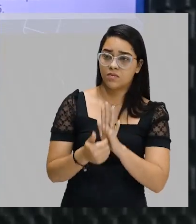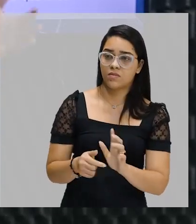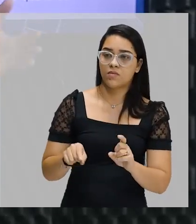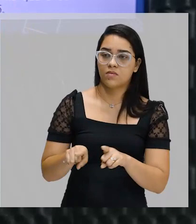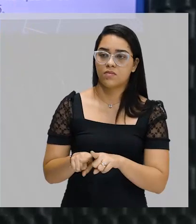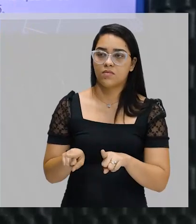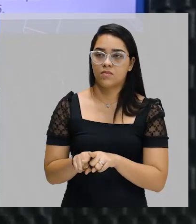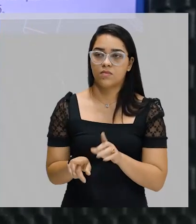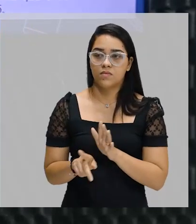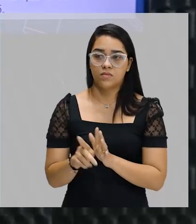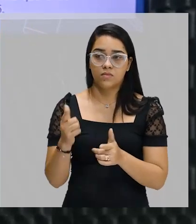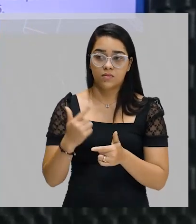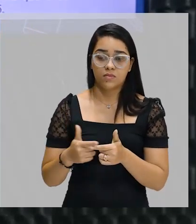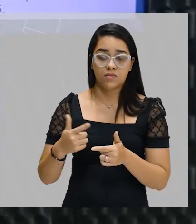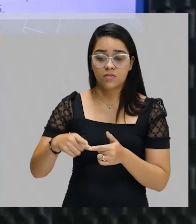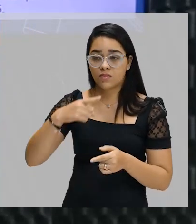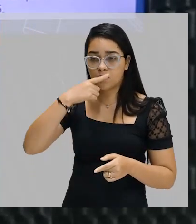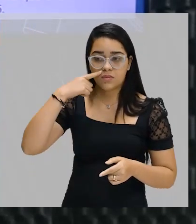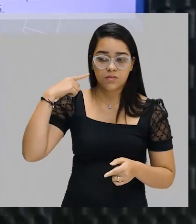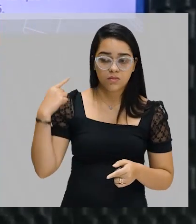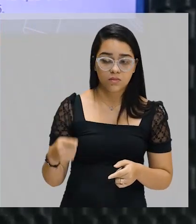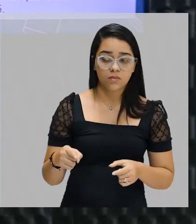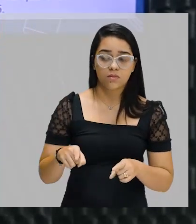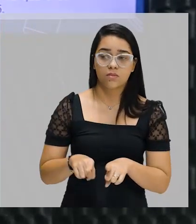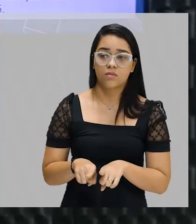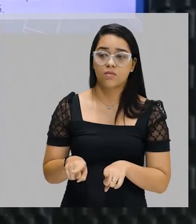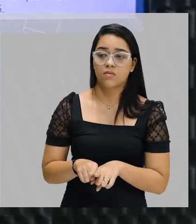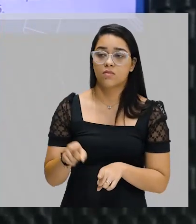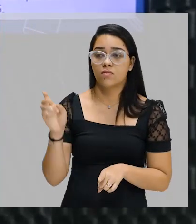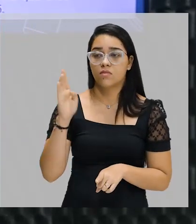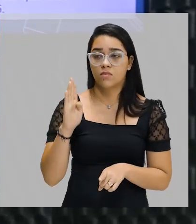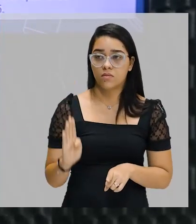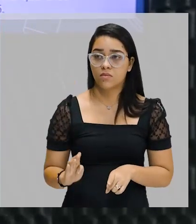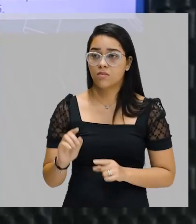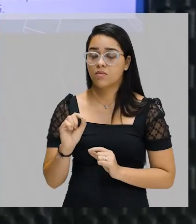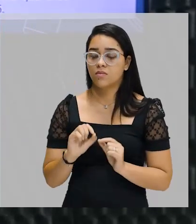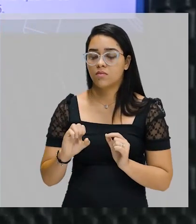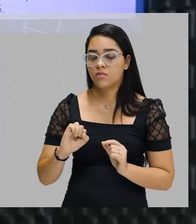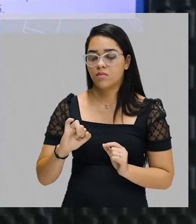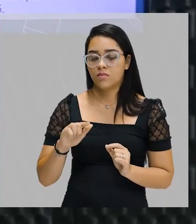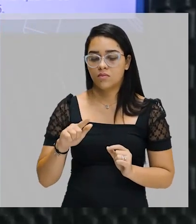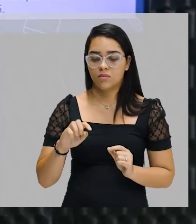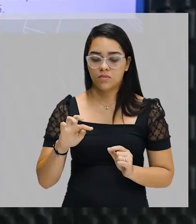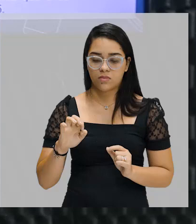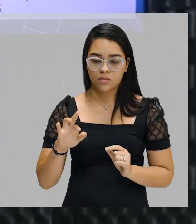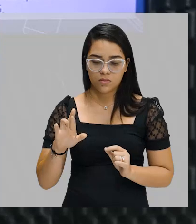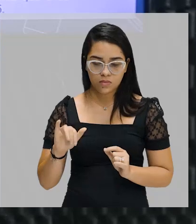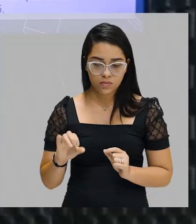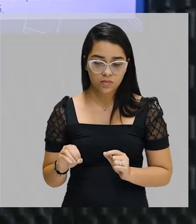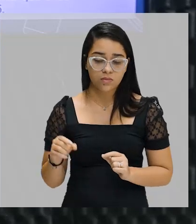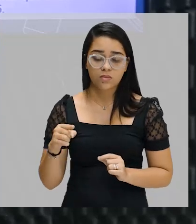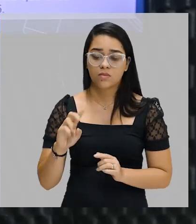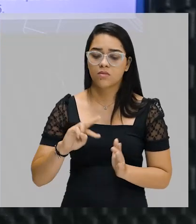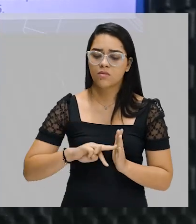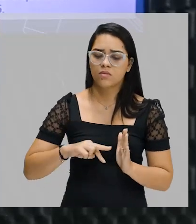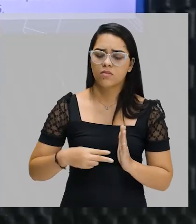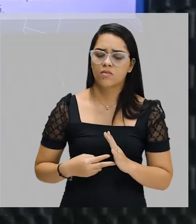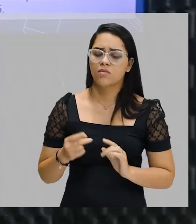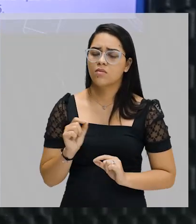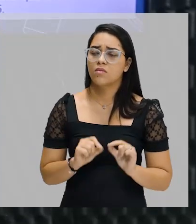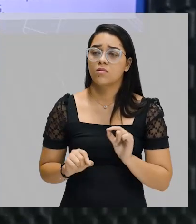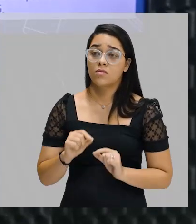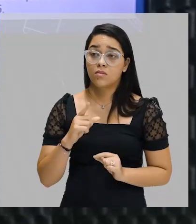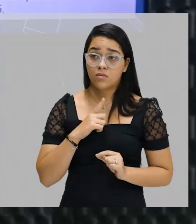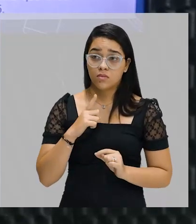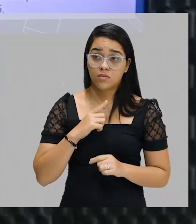né, devido à crise na Rússia. O Brasil, ele é um membro signatário, tá certo, das Nações Unidas. O que é isso, Marcos? O Brasil,